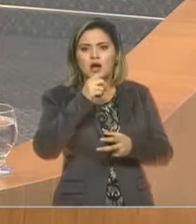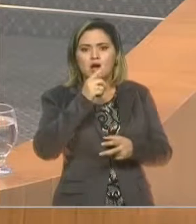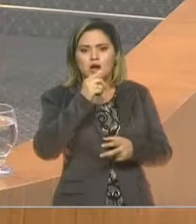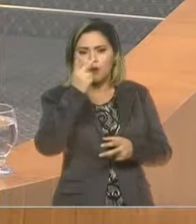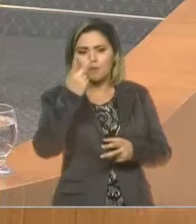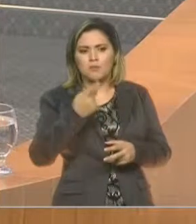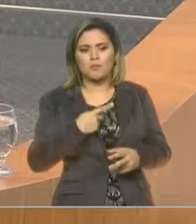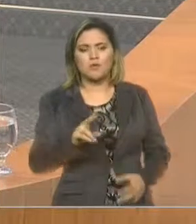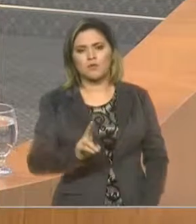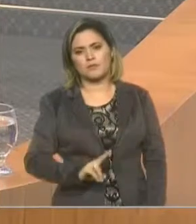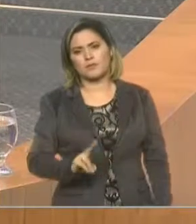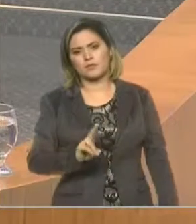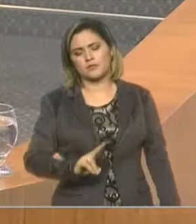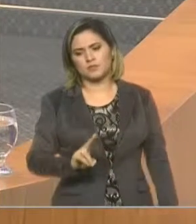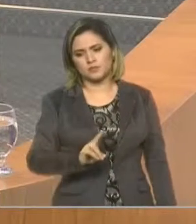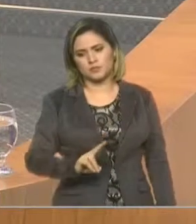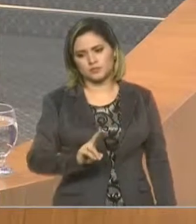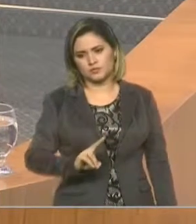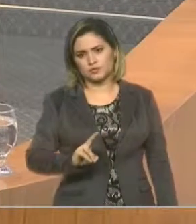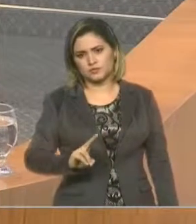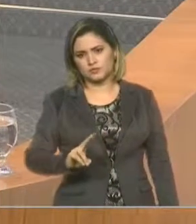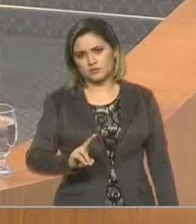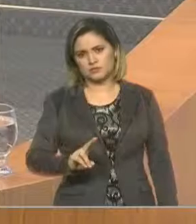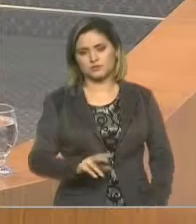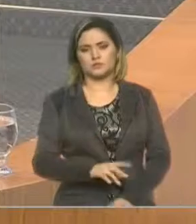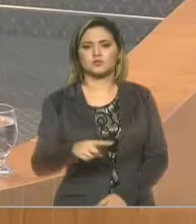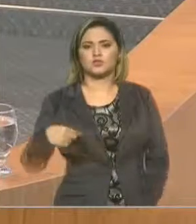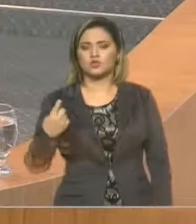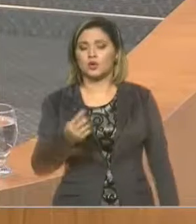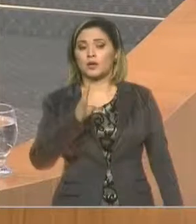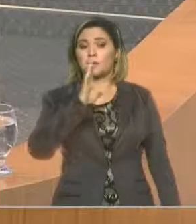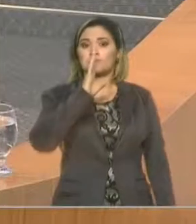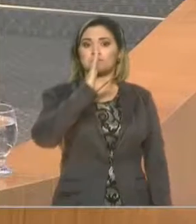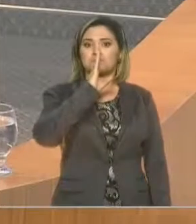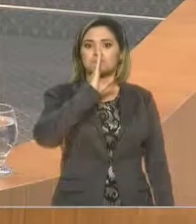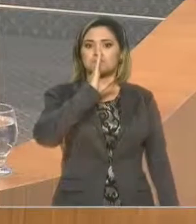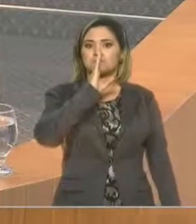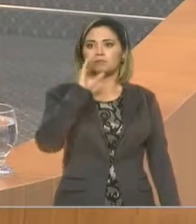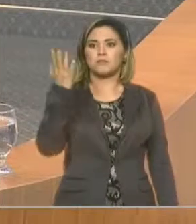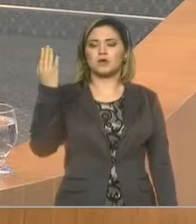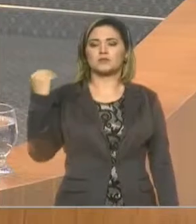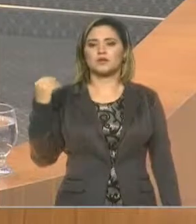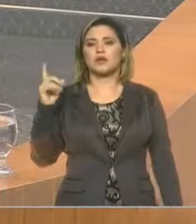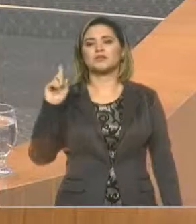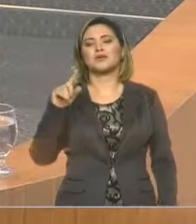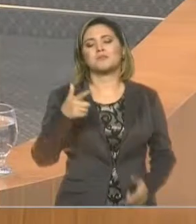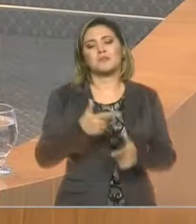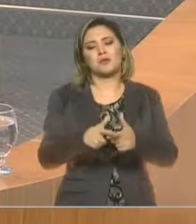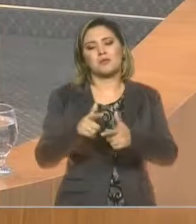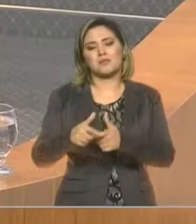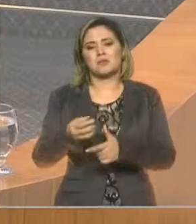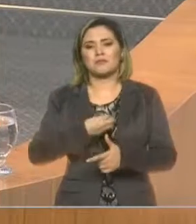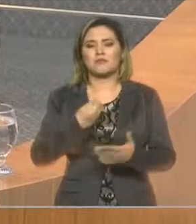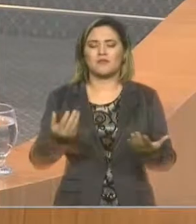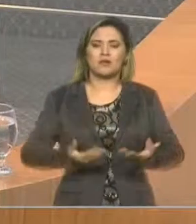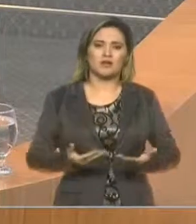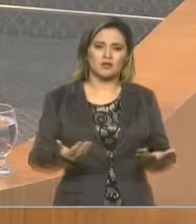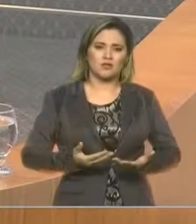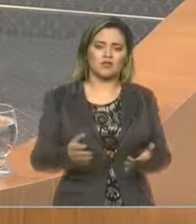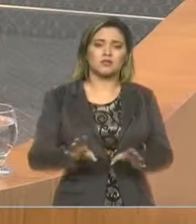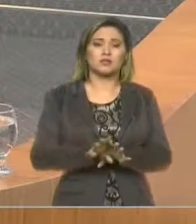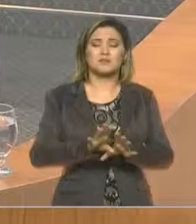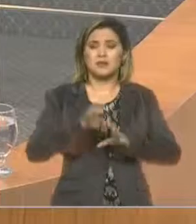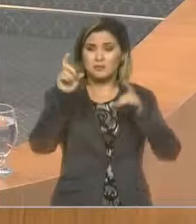próprio. Nossas omissões do passado são nossos problemas do presente e também as nossas preocupações do